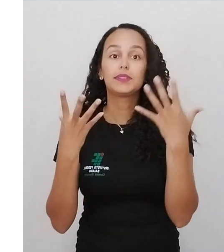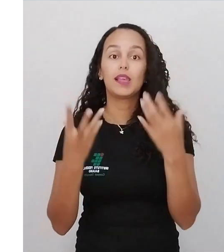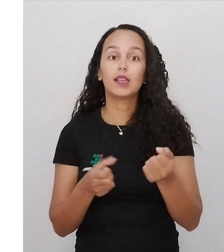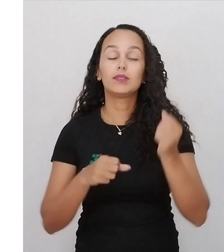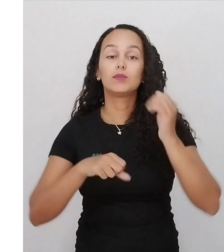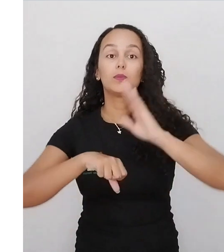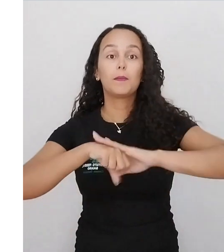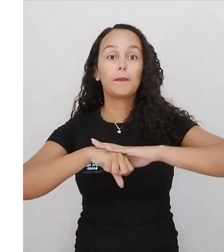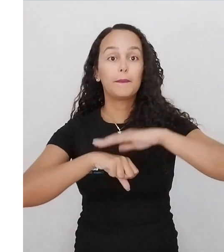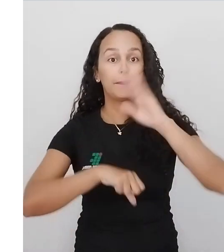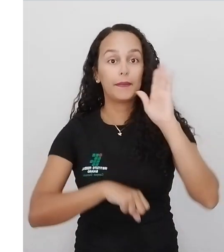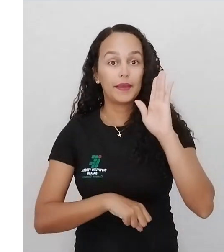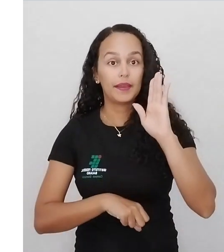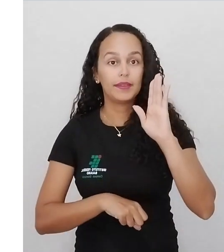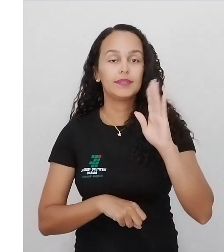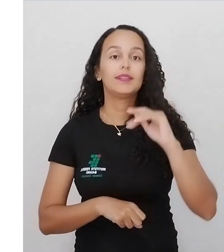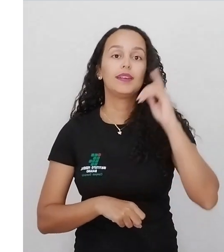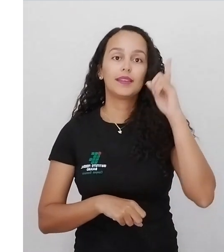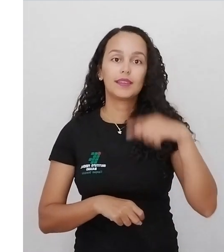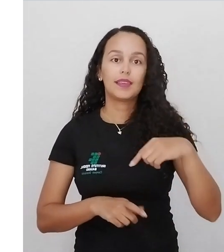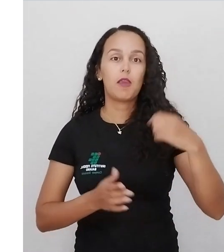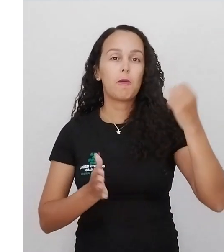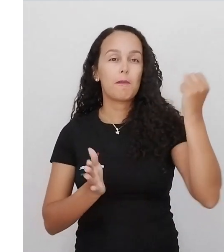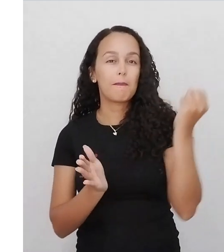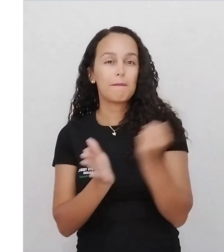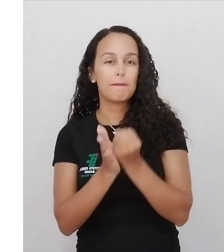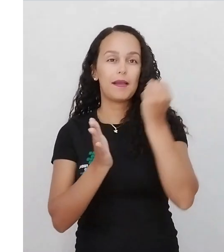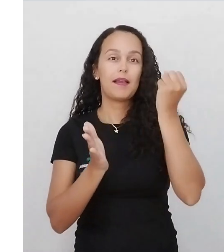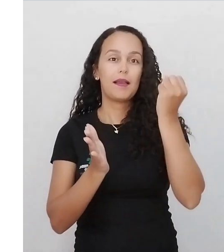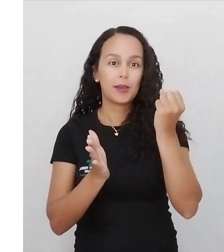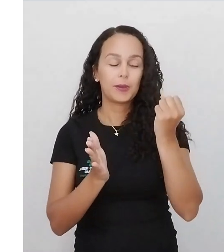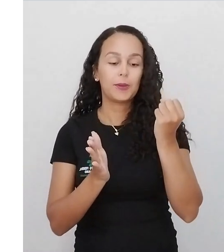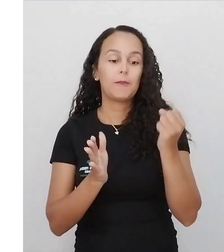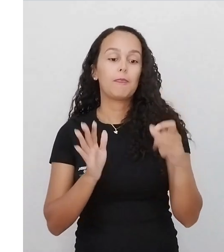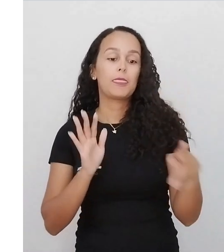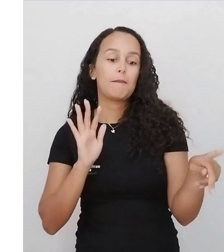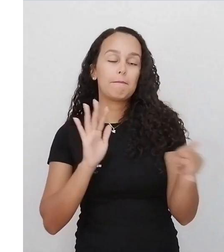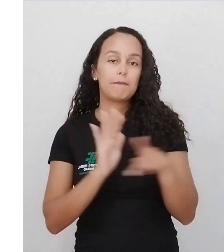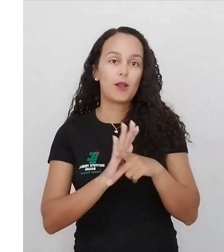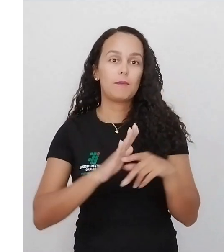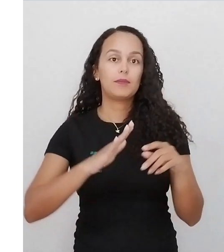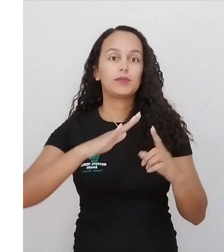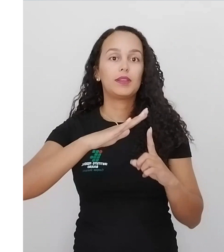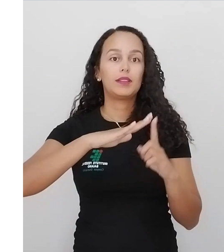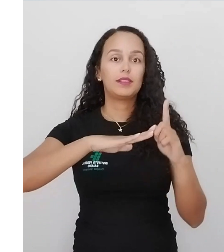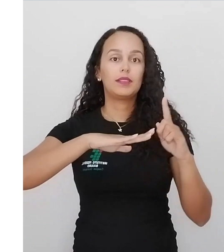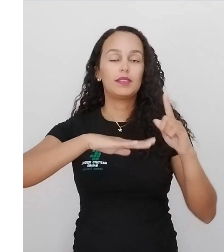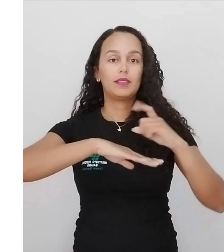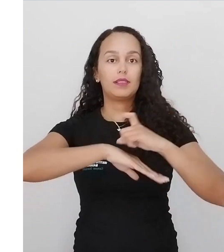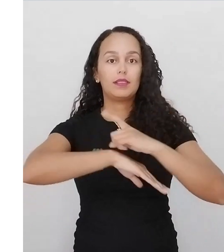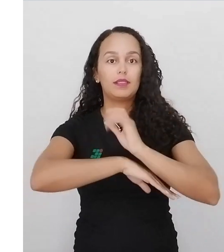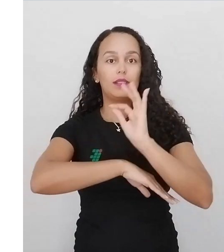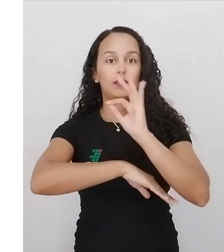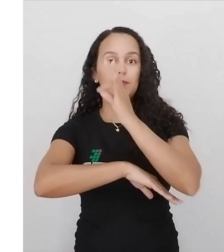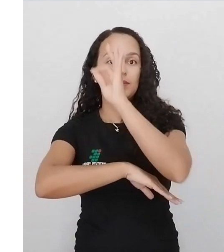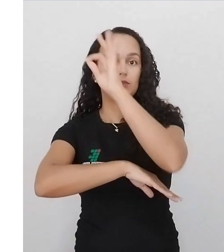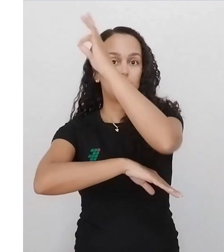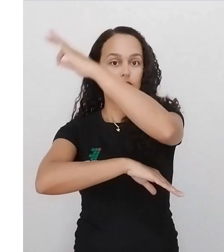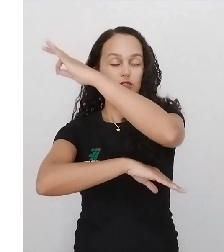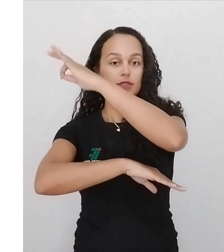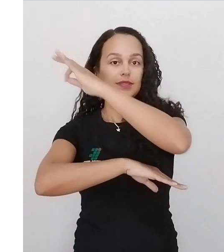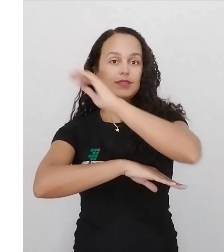aceito, tanto que ele é tido, né, como a linha demarcatória para a biogênese que é